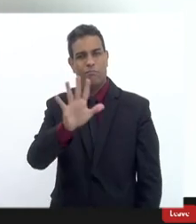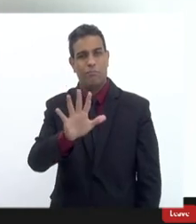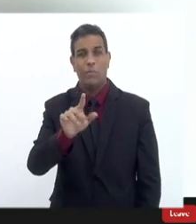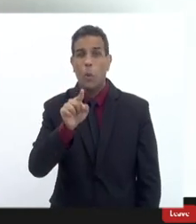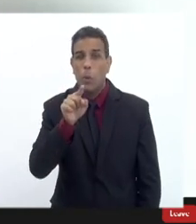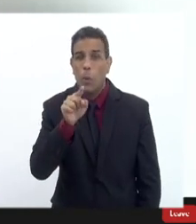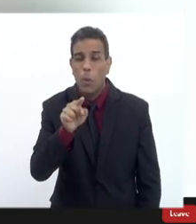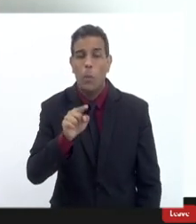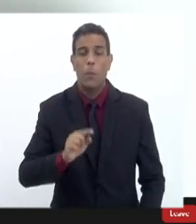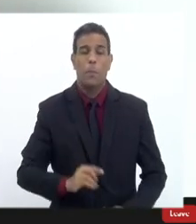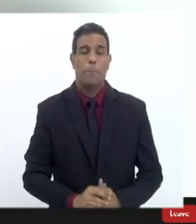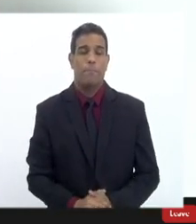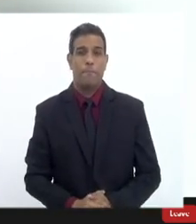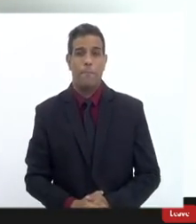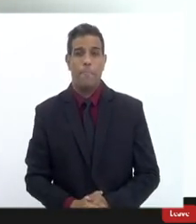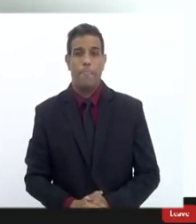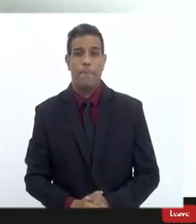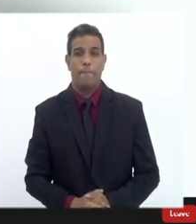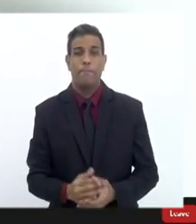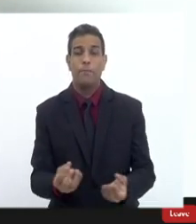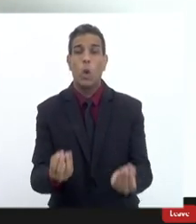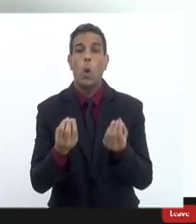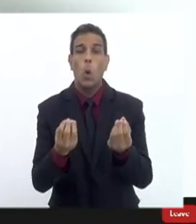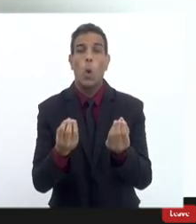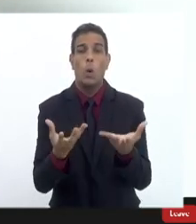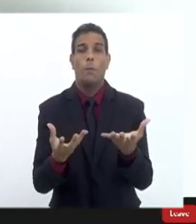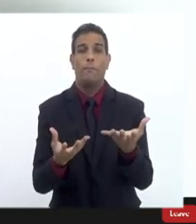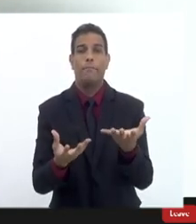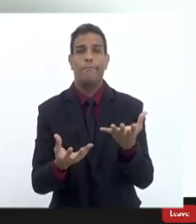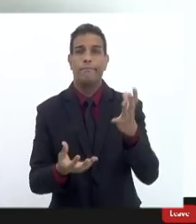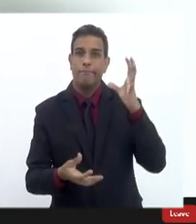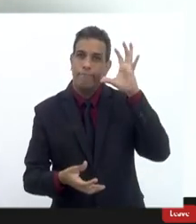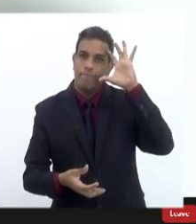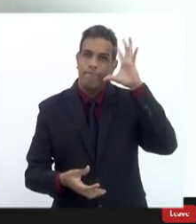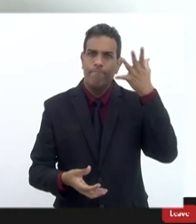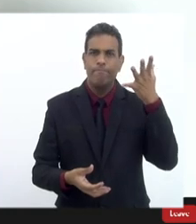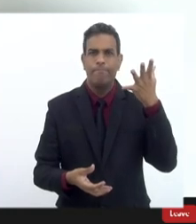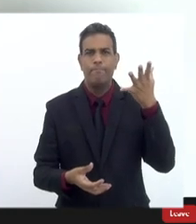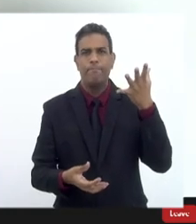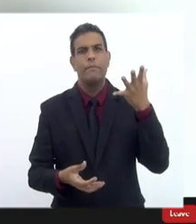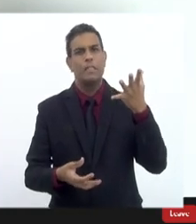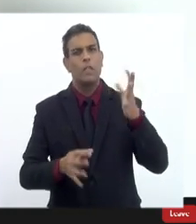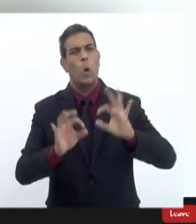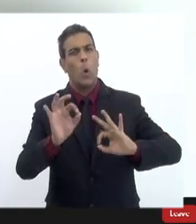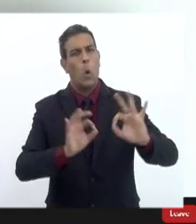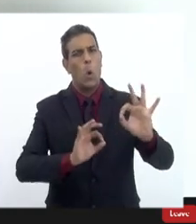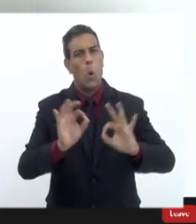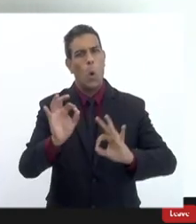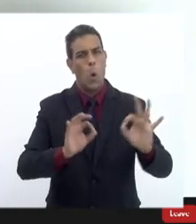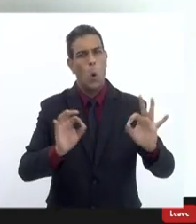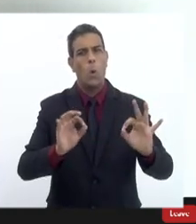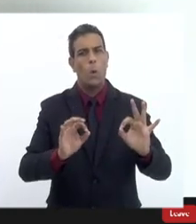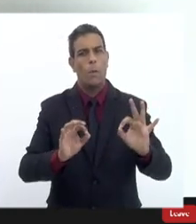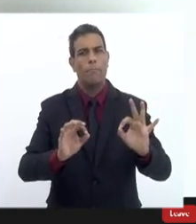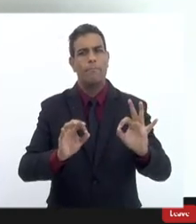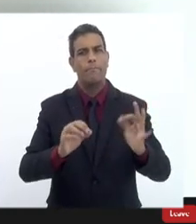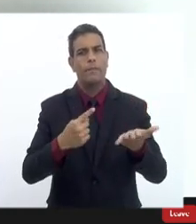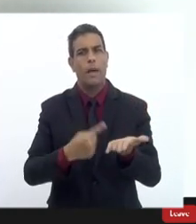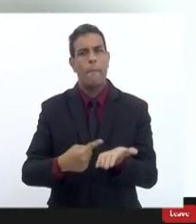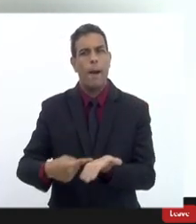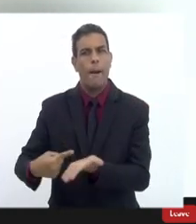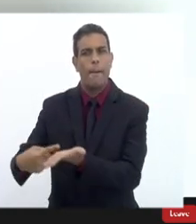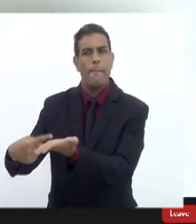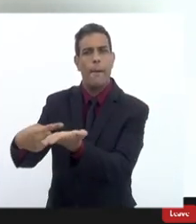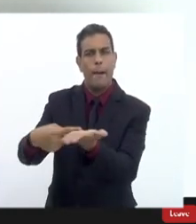Mais uma vez, a gente entende que isso aconteceu de forma coordenada e sistêmica com as demais atividades do Estado,